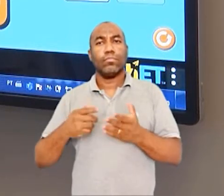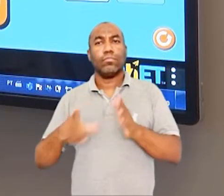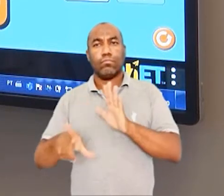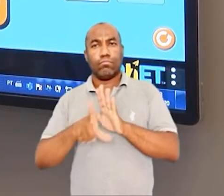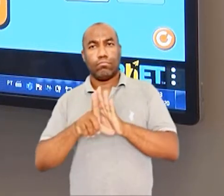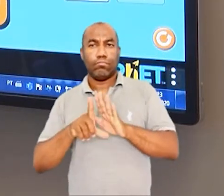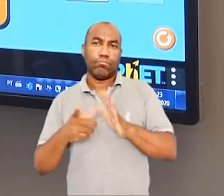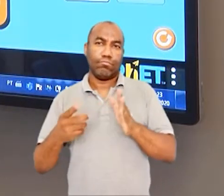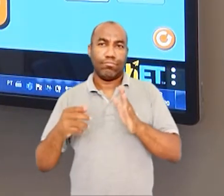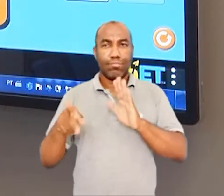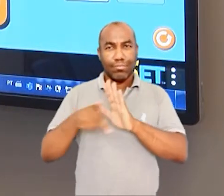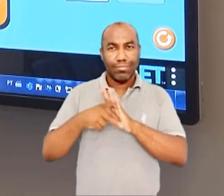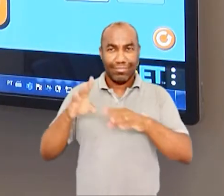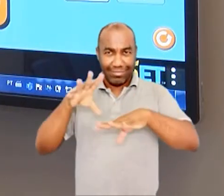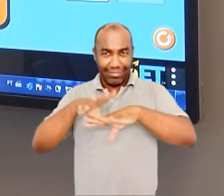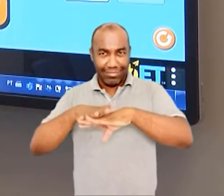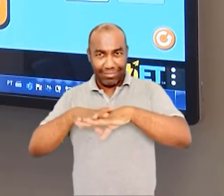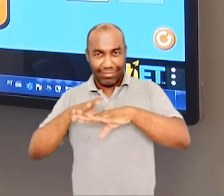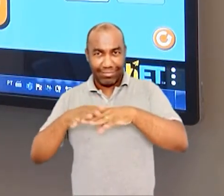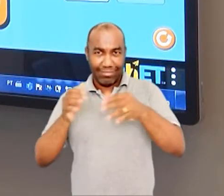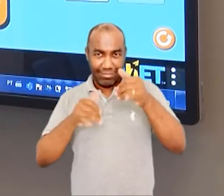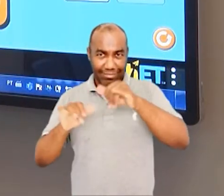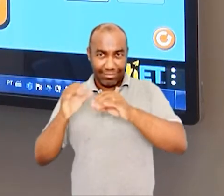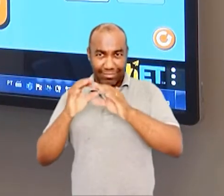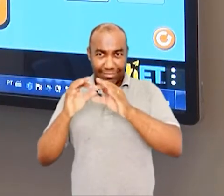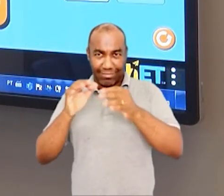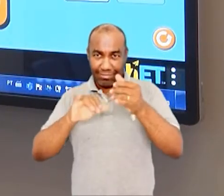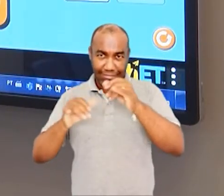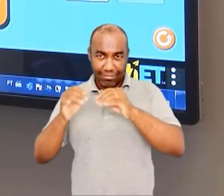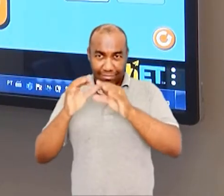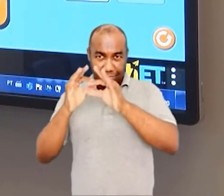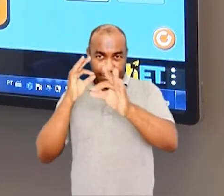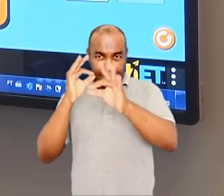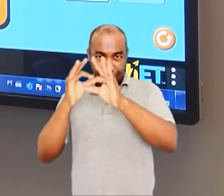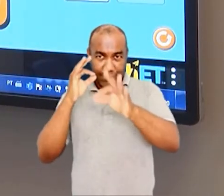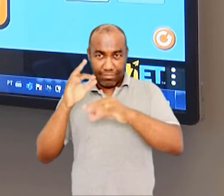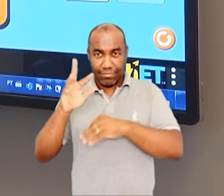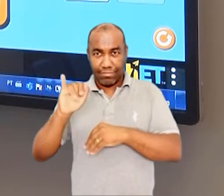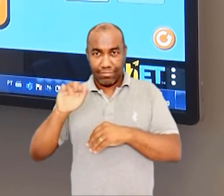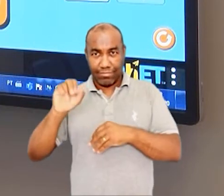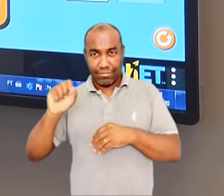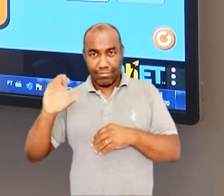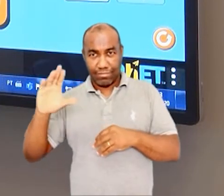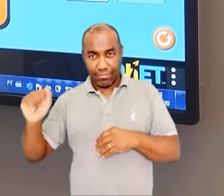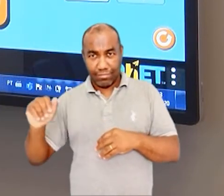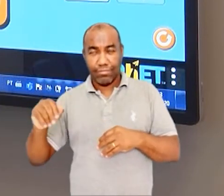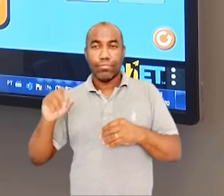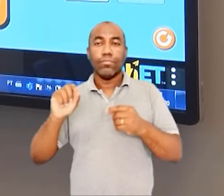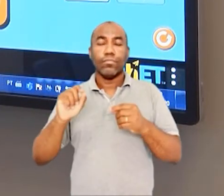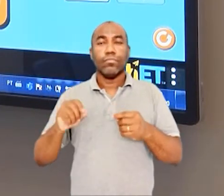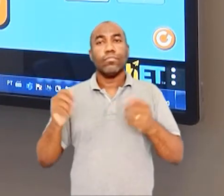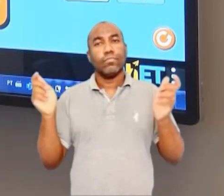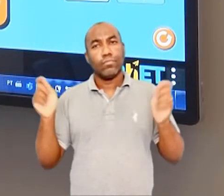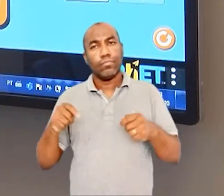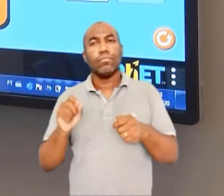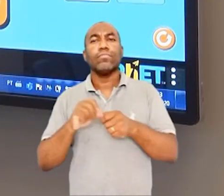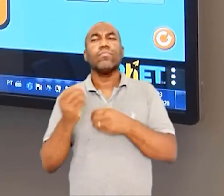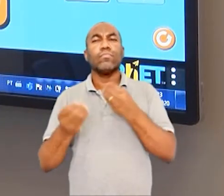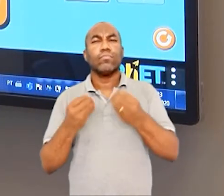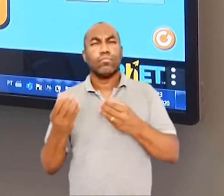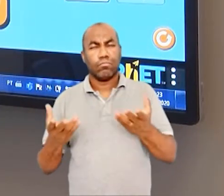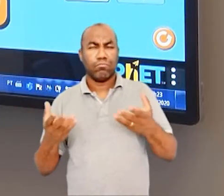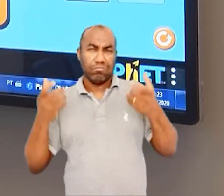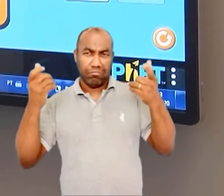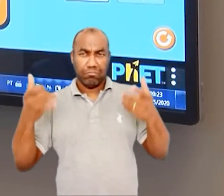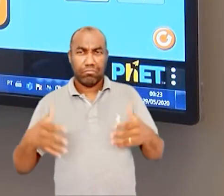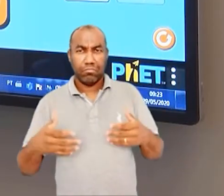é U igual a resistência vezes a intensidade de corrente elétrica. O que significa